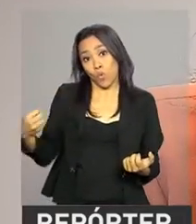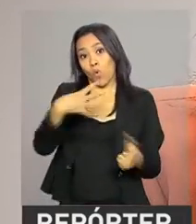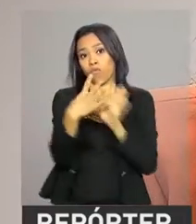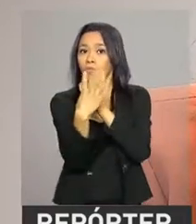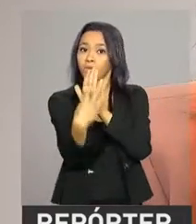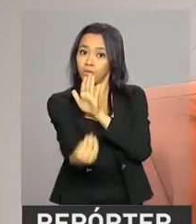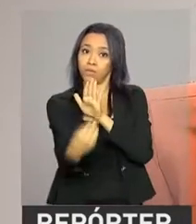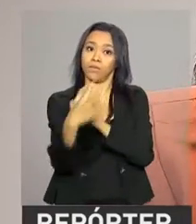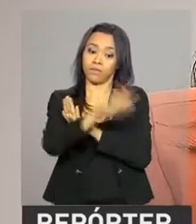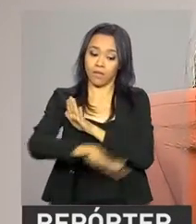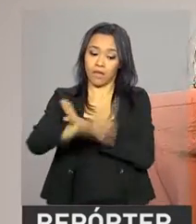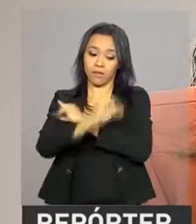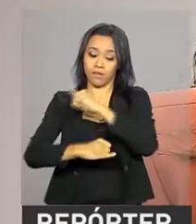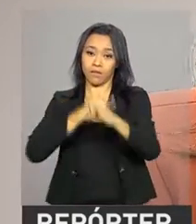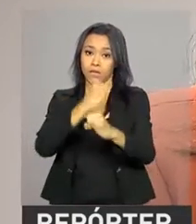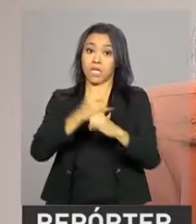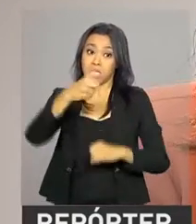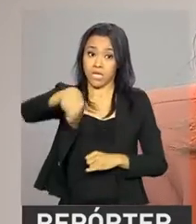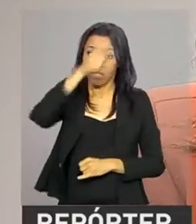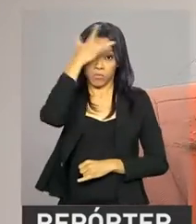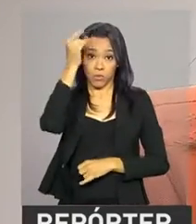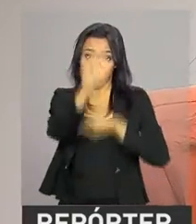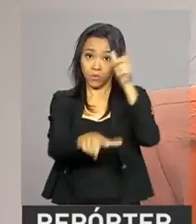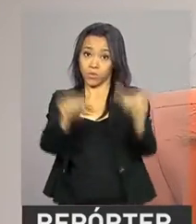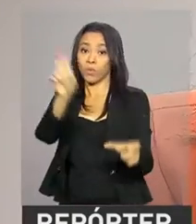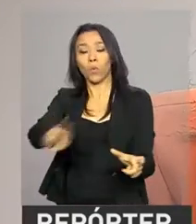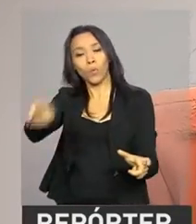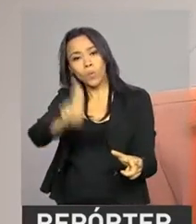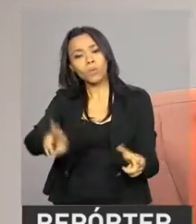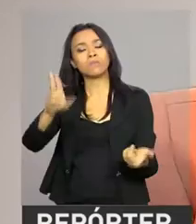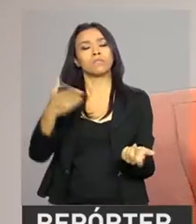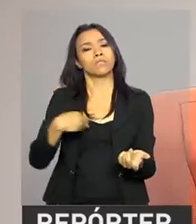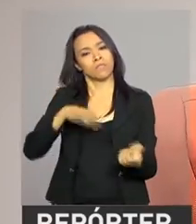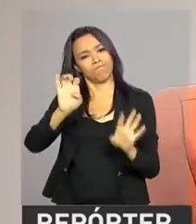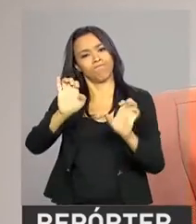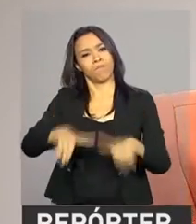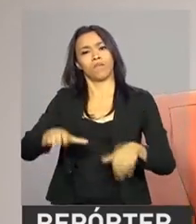governo digital, de forma que o cidadão possa usar os seus produtos e serviços de forma muito segura.